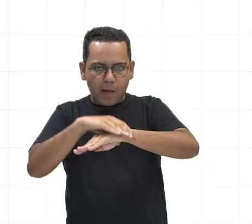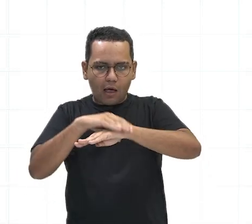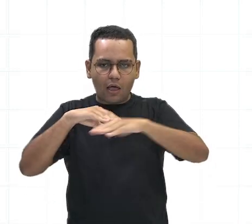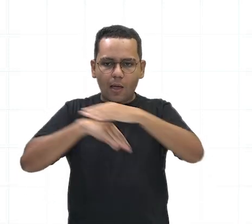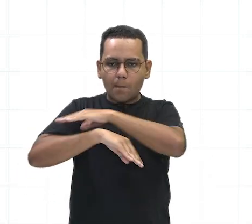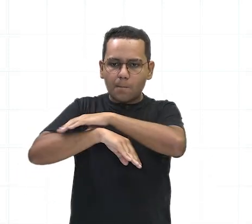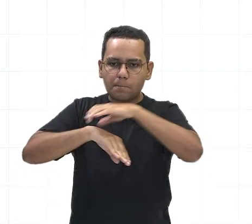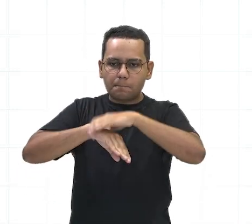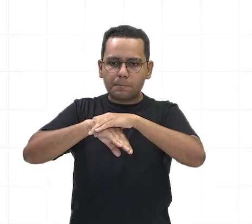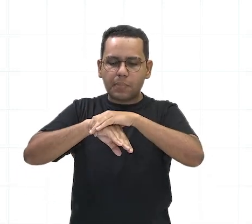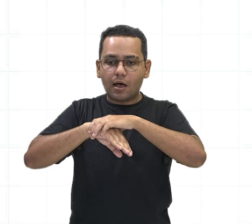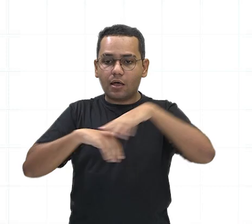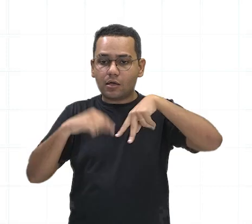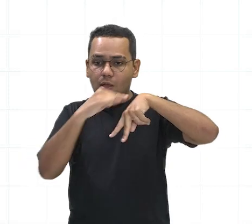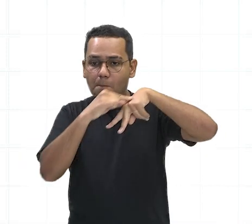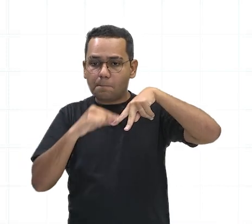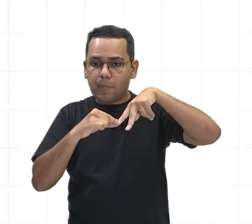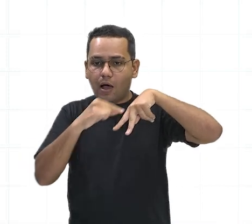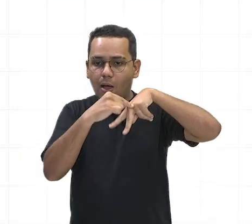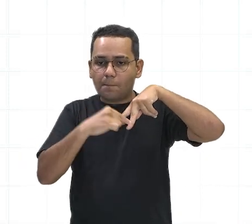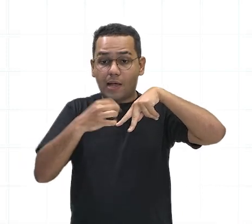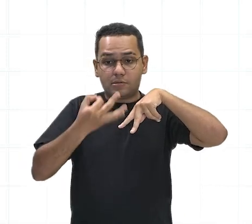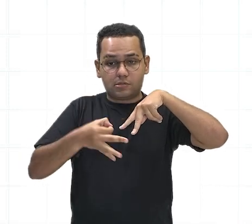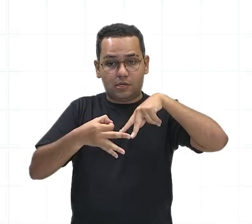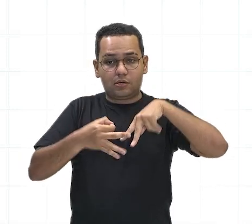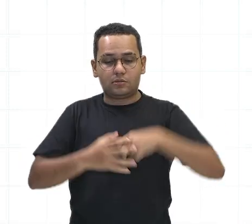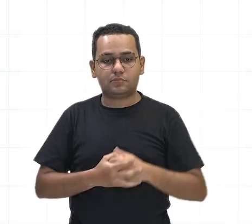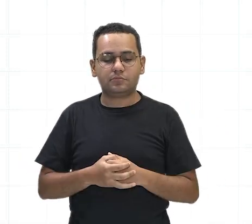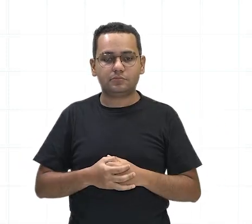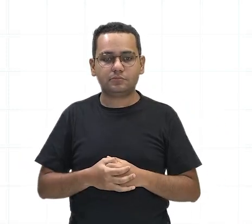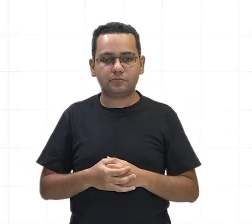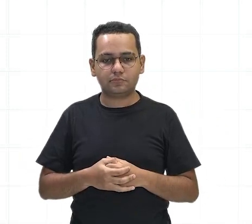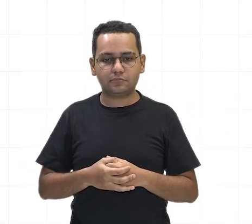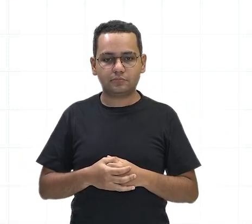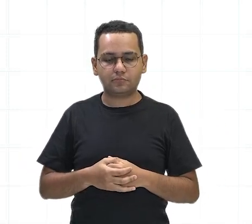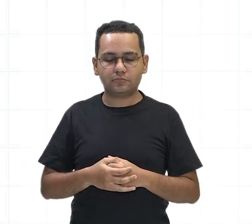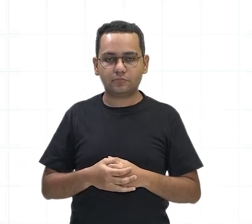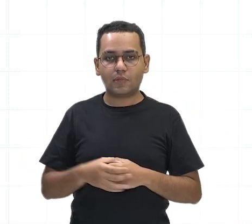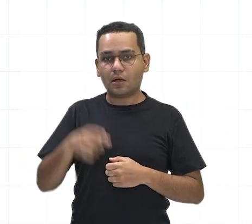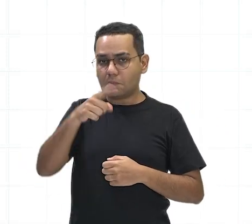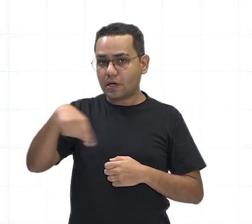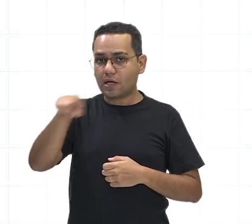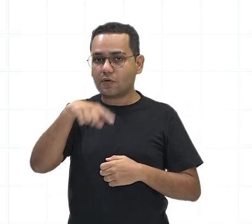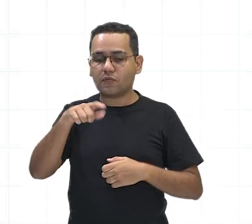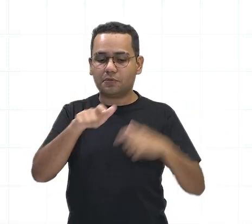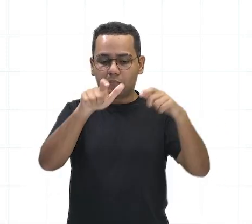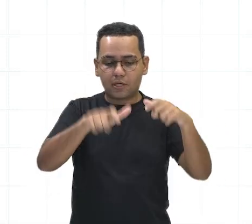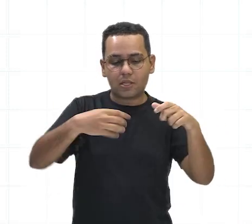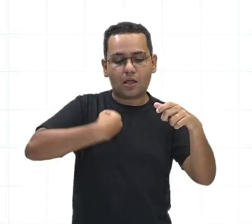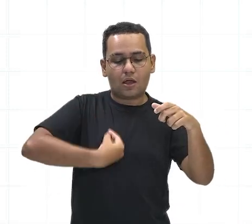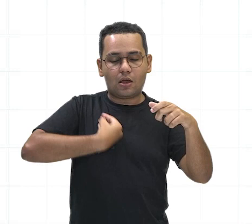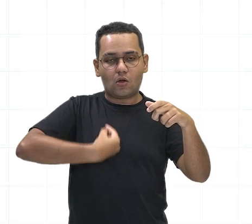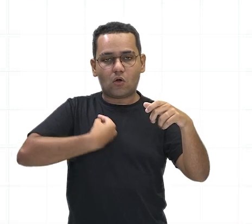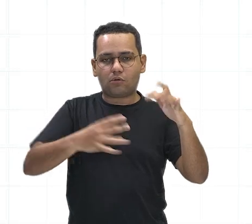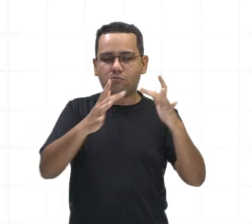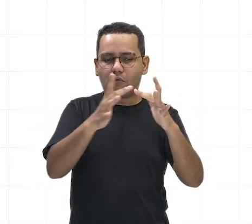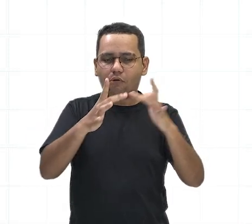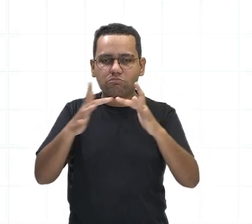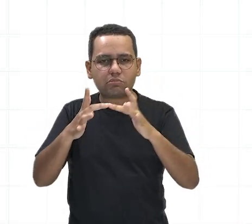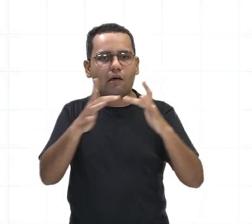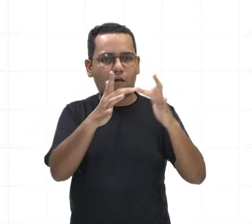ali o mosquito, né? Tomar esses cuidados, principalmente para quem vive ali em regiões onde é